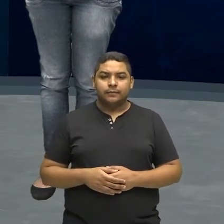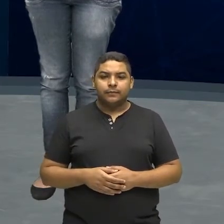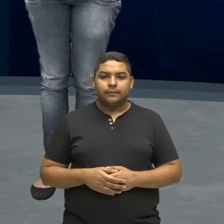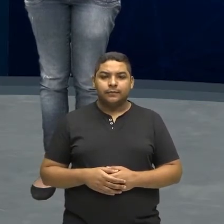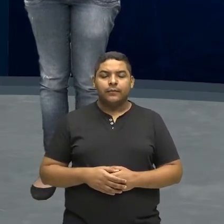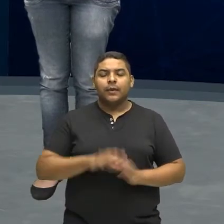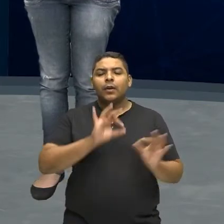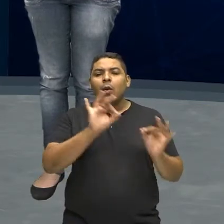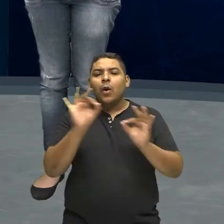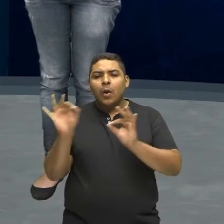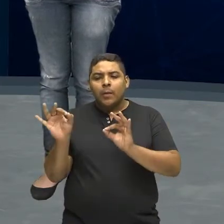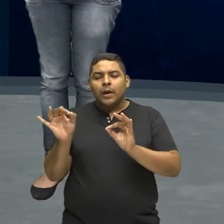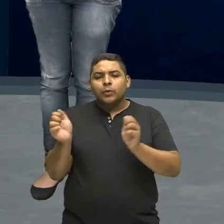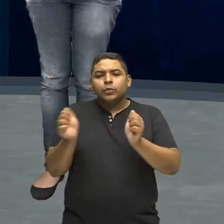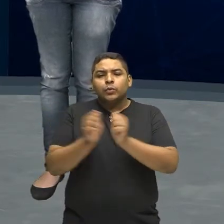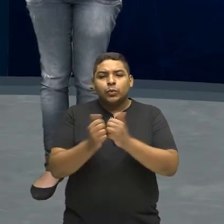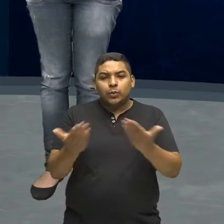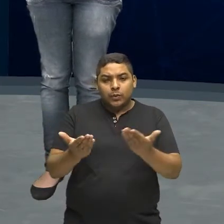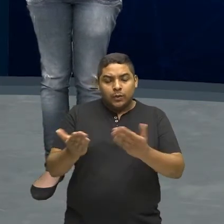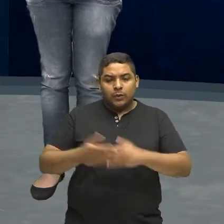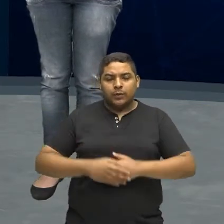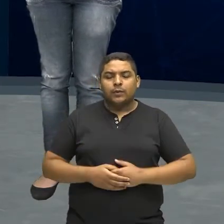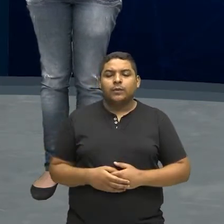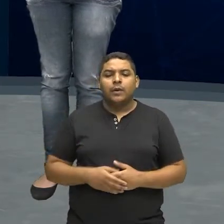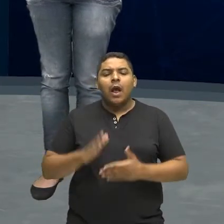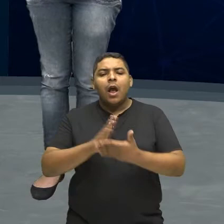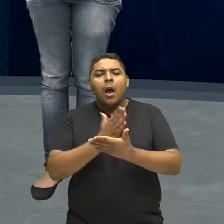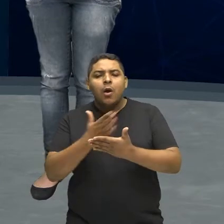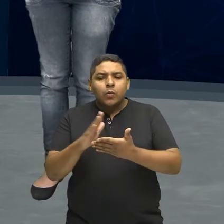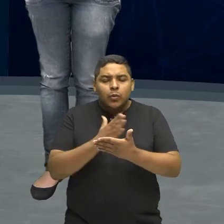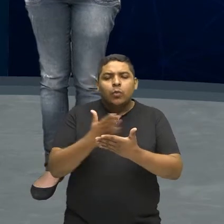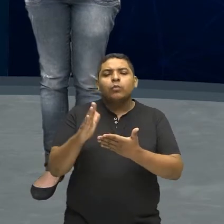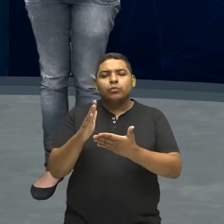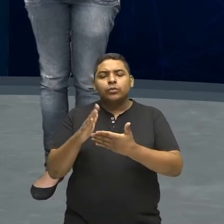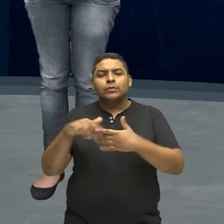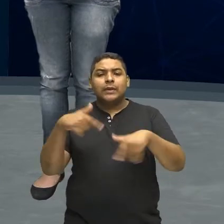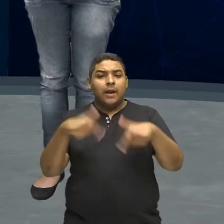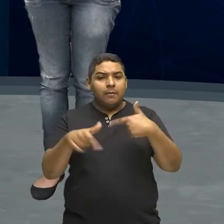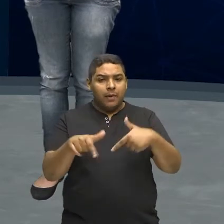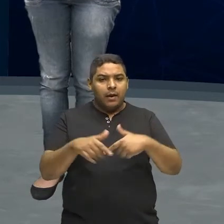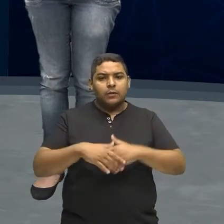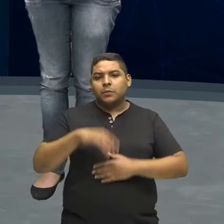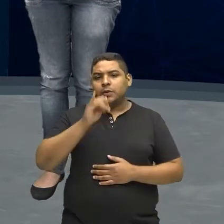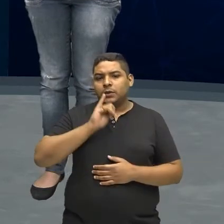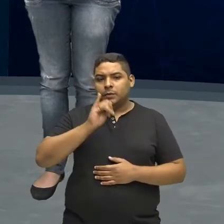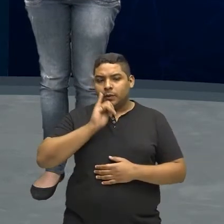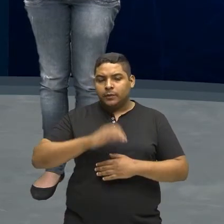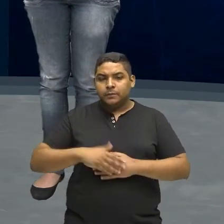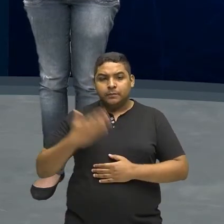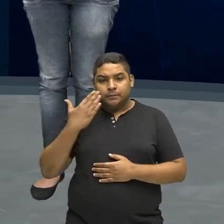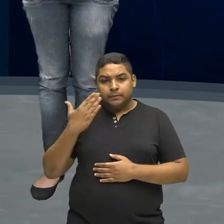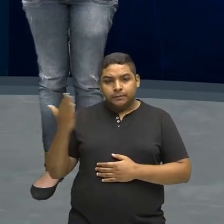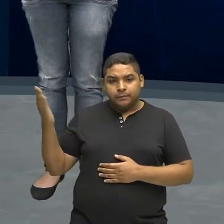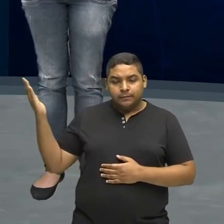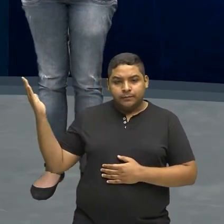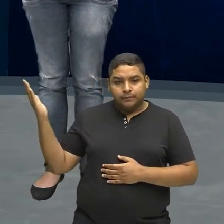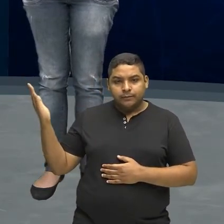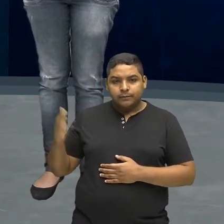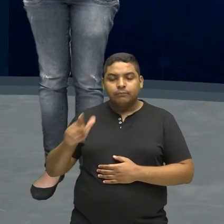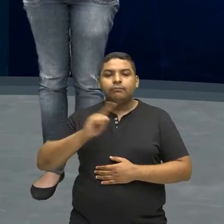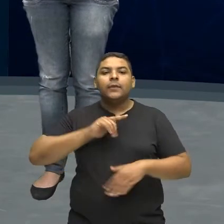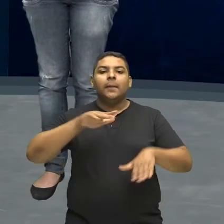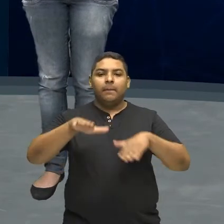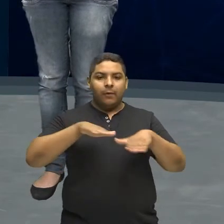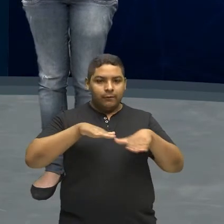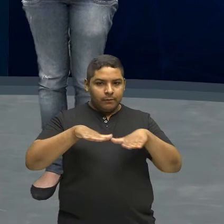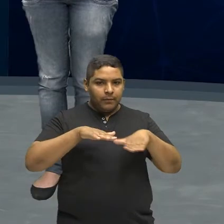comigo. Essas pessoas estão fazendo algumas atividades com os nossos personagens, não é? Você pode observar aqui que eles estão em